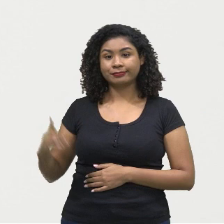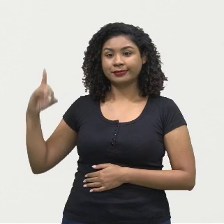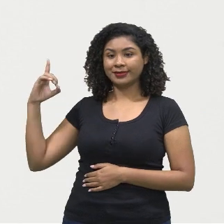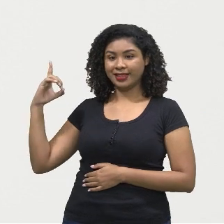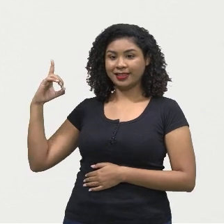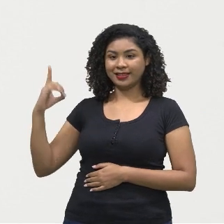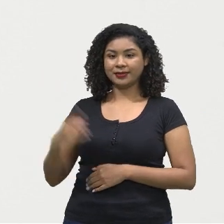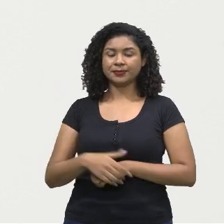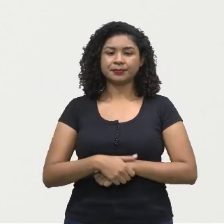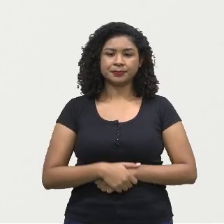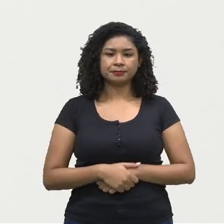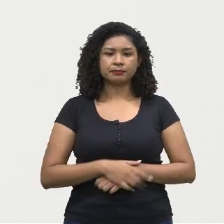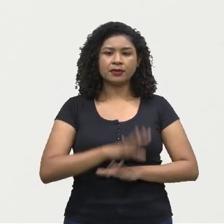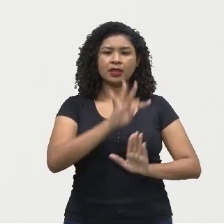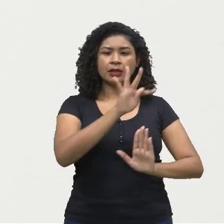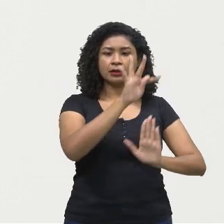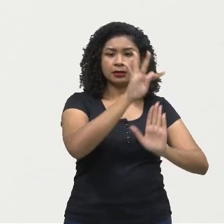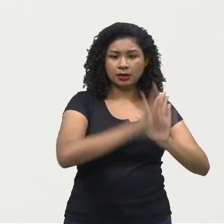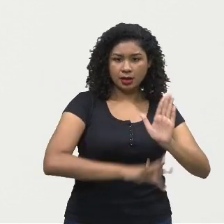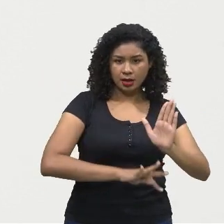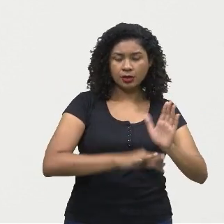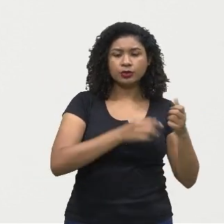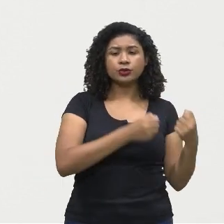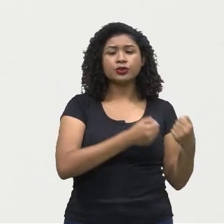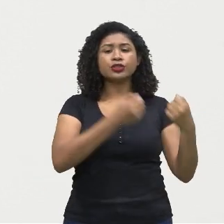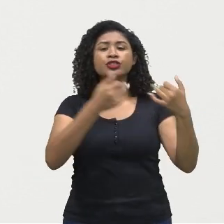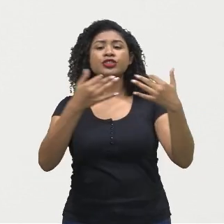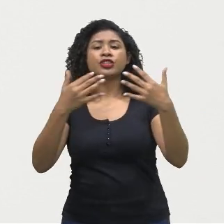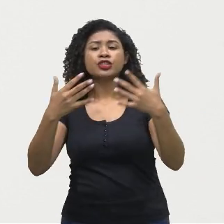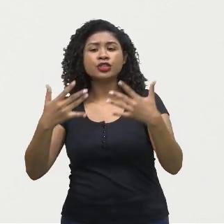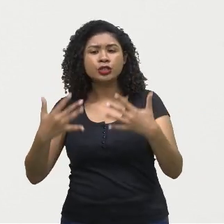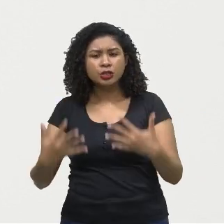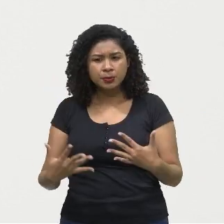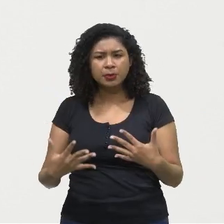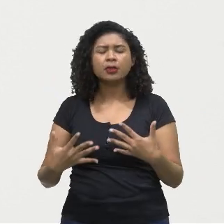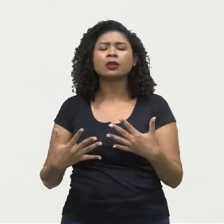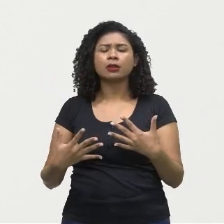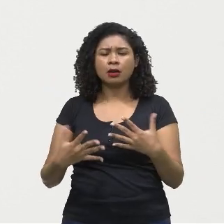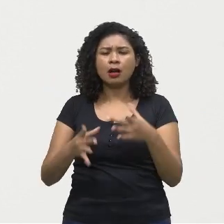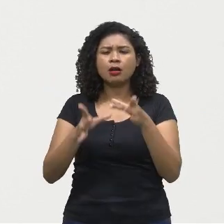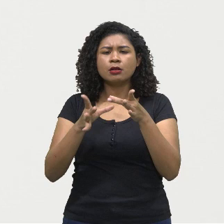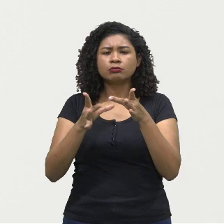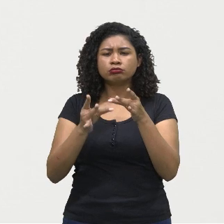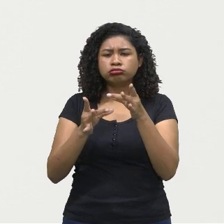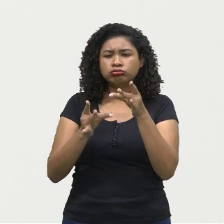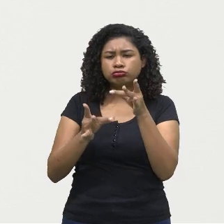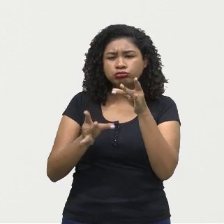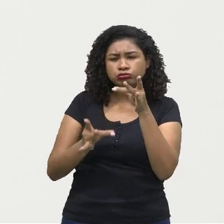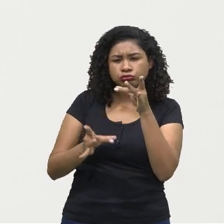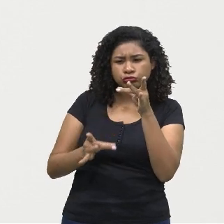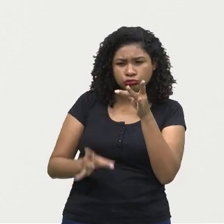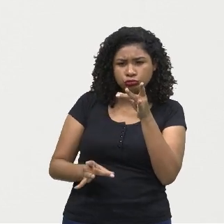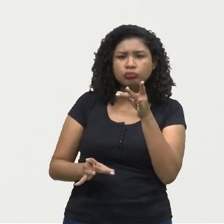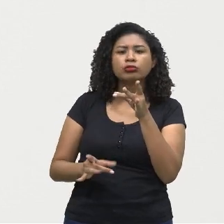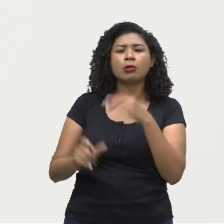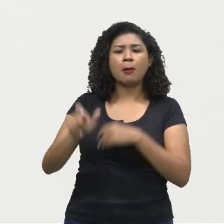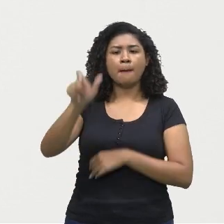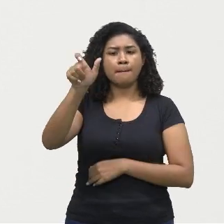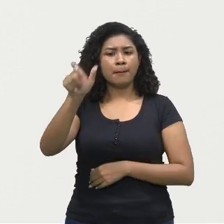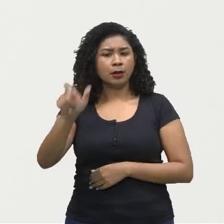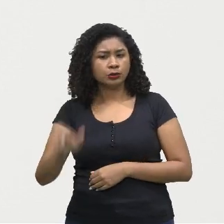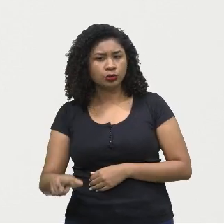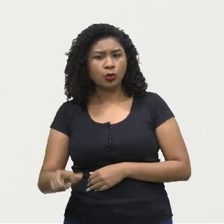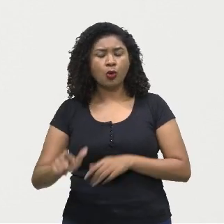D. Textos que retratam de forma objetiva ou subjetiva